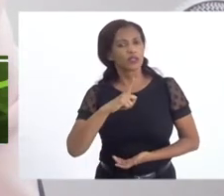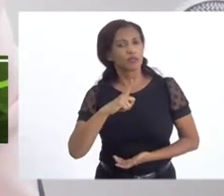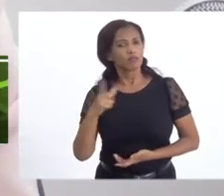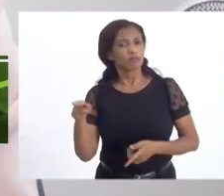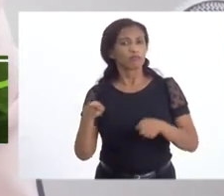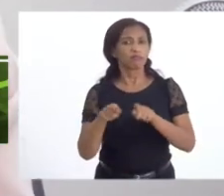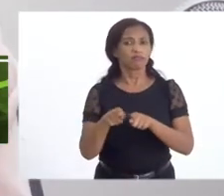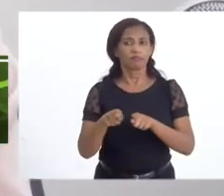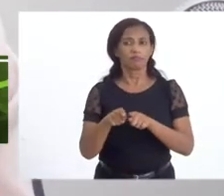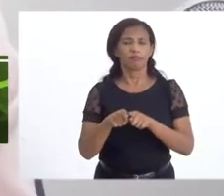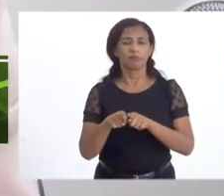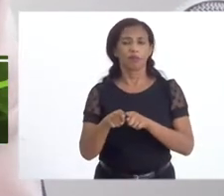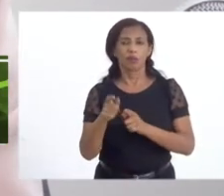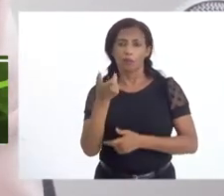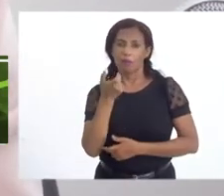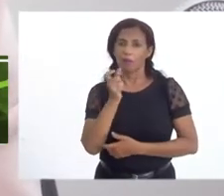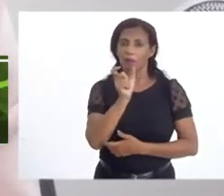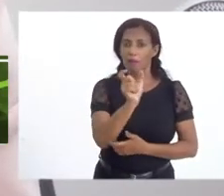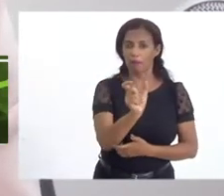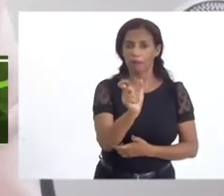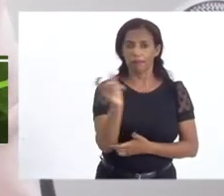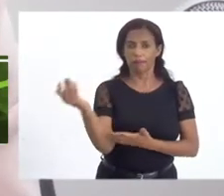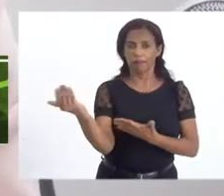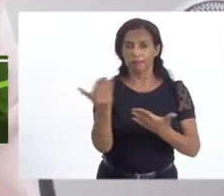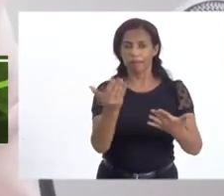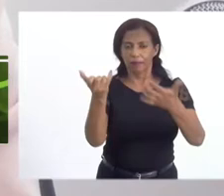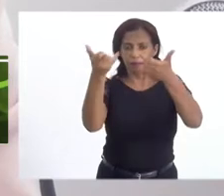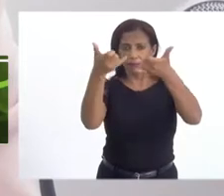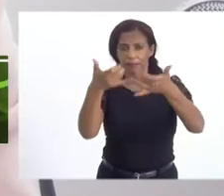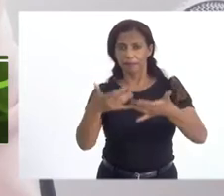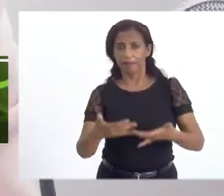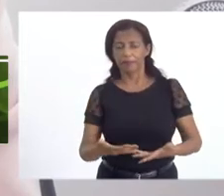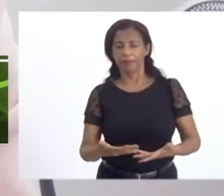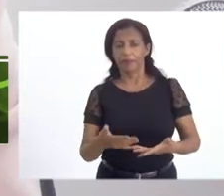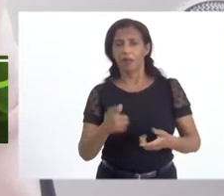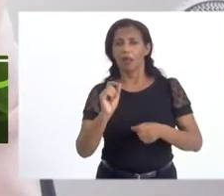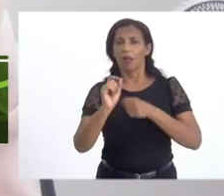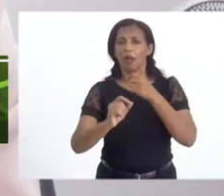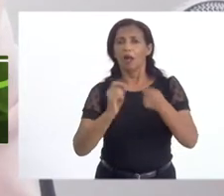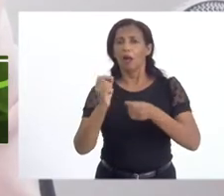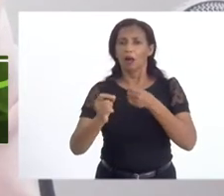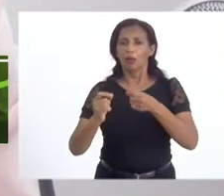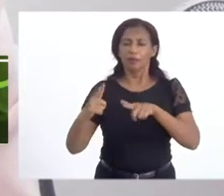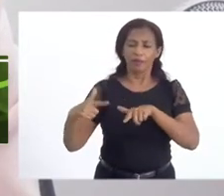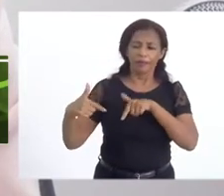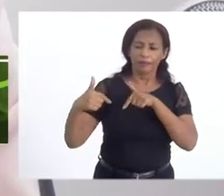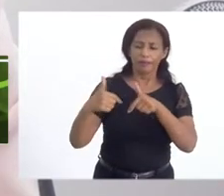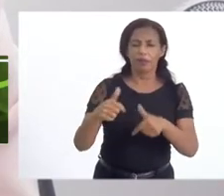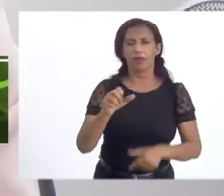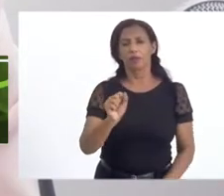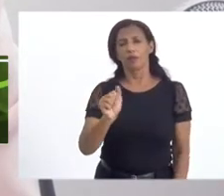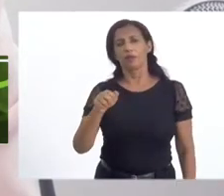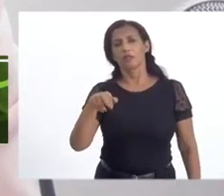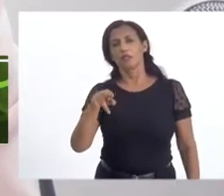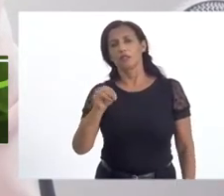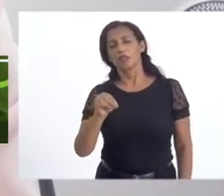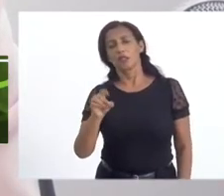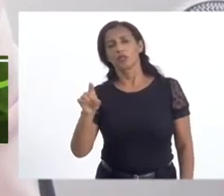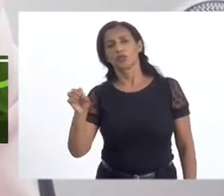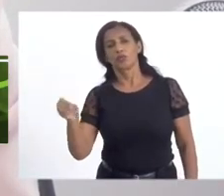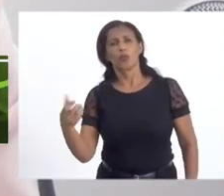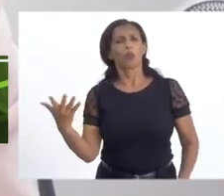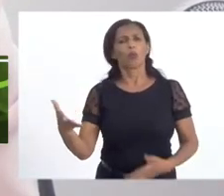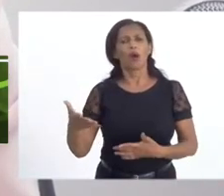também aí uma palavra com relação ao que vem sendo enfrentado aí pelo Santos Dumont, quais seriam